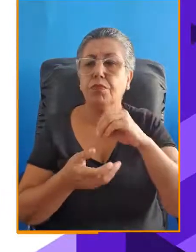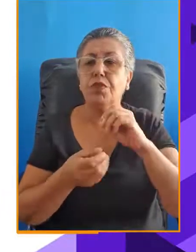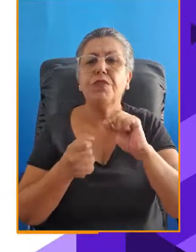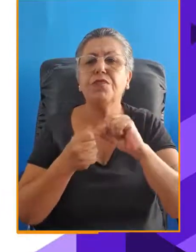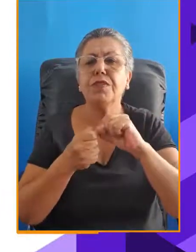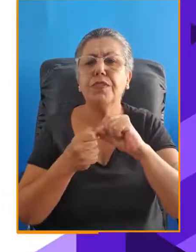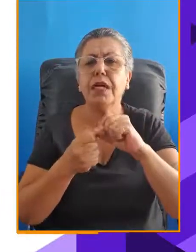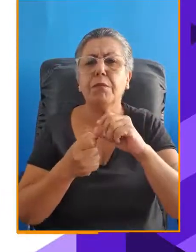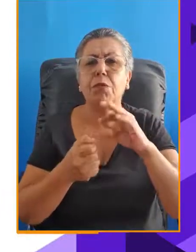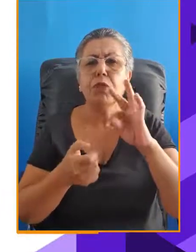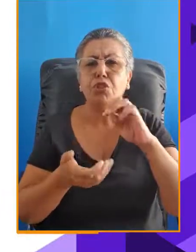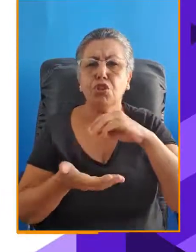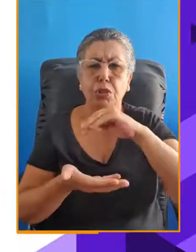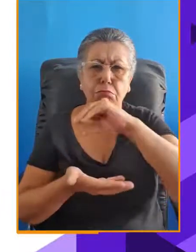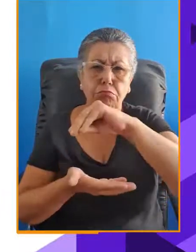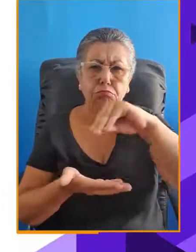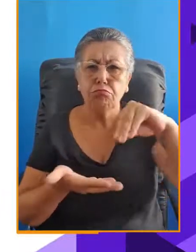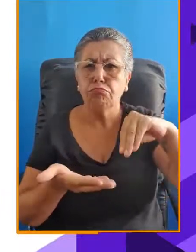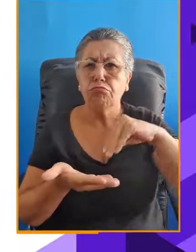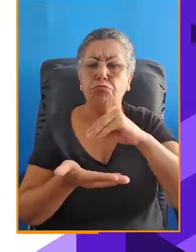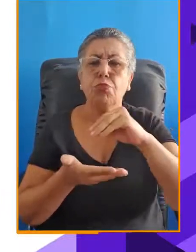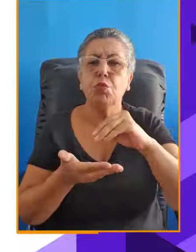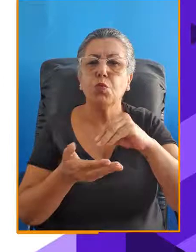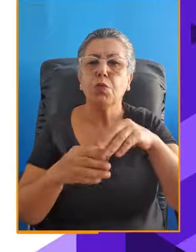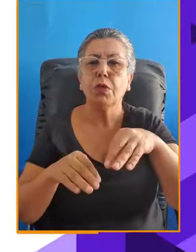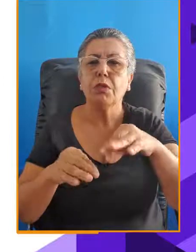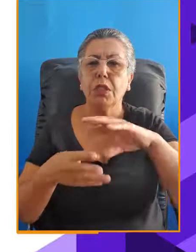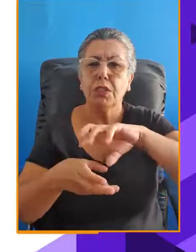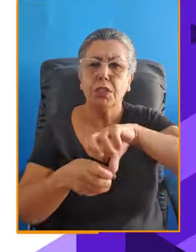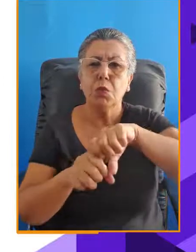a aplicação de tinta em um